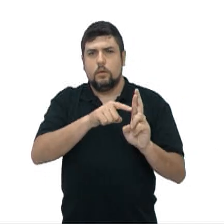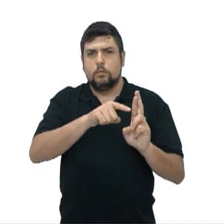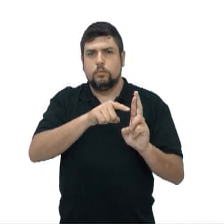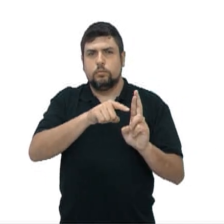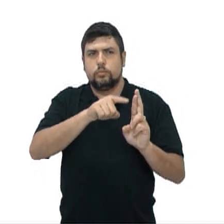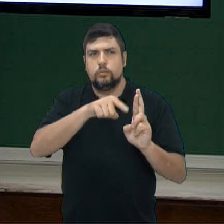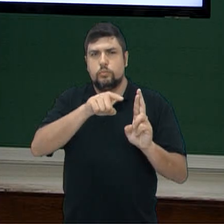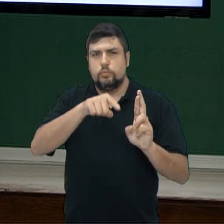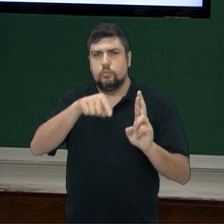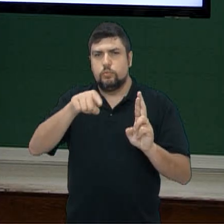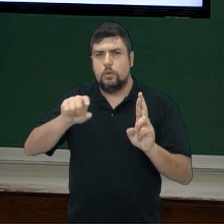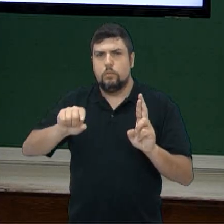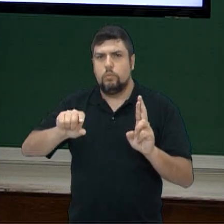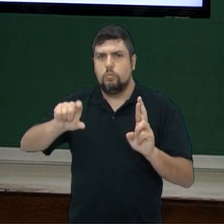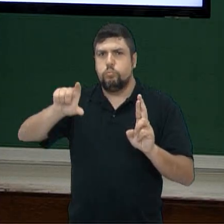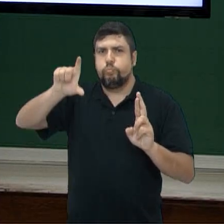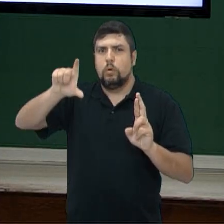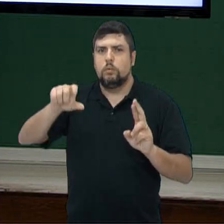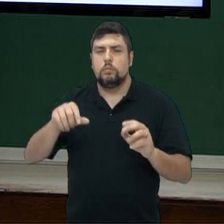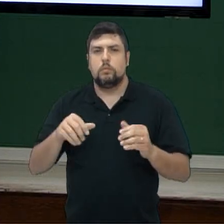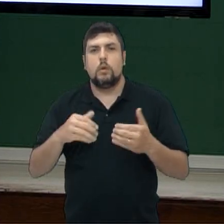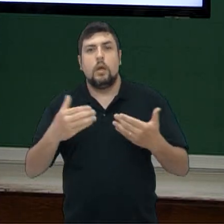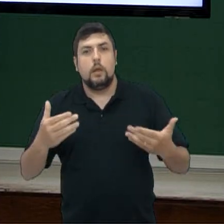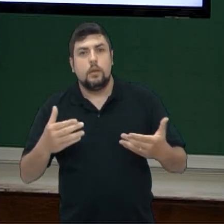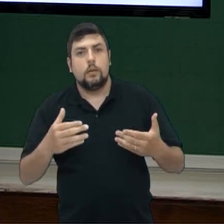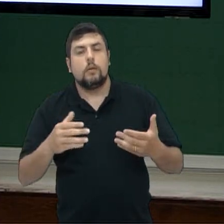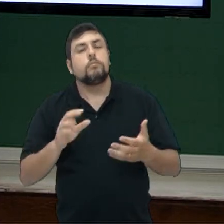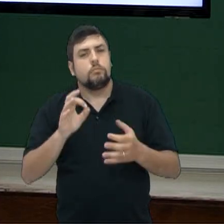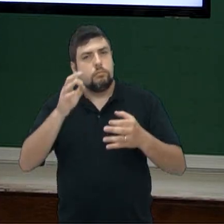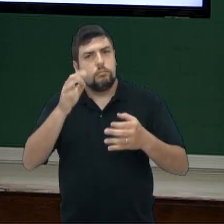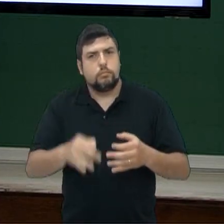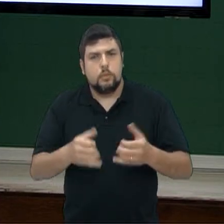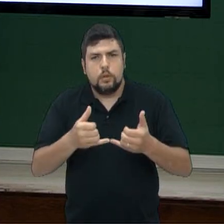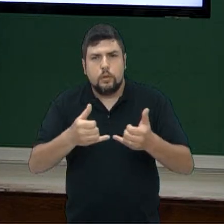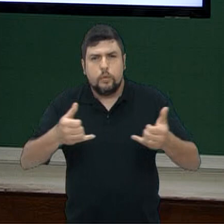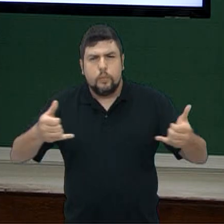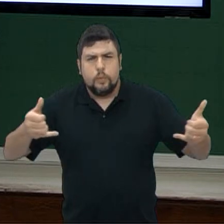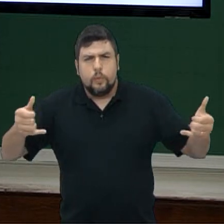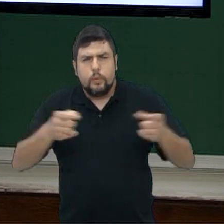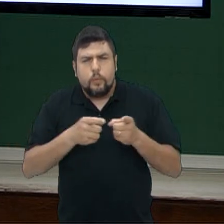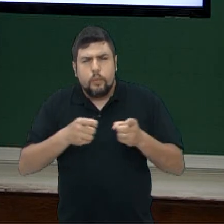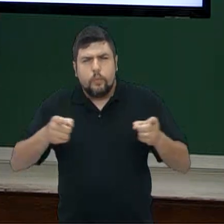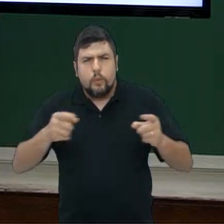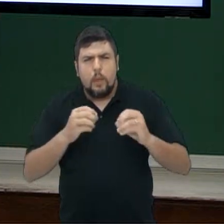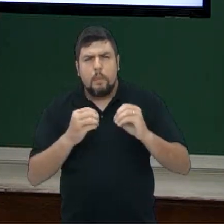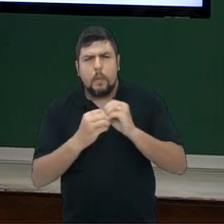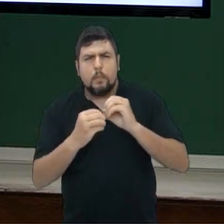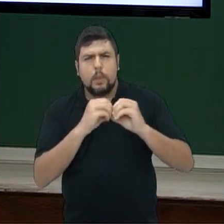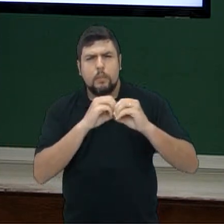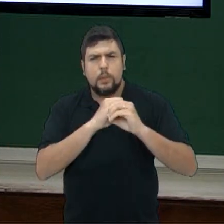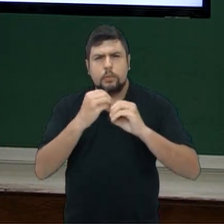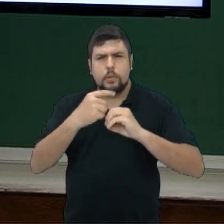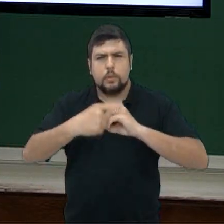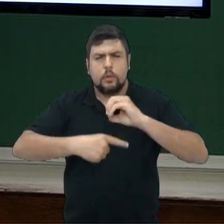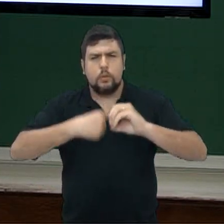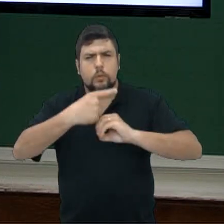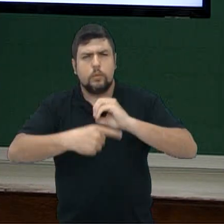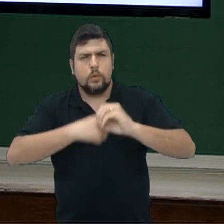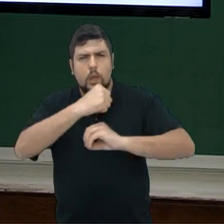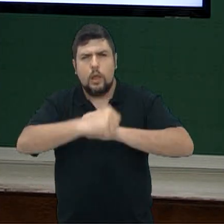do fio aumentou, maior o número de choques de elétrons contra os átomos, né? Maior a